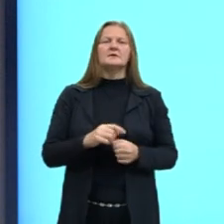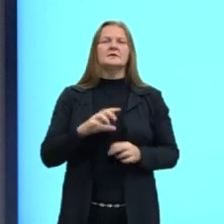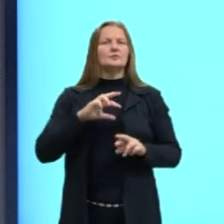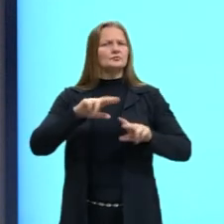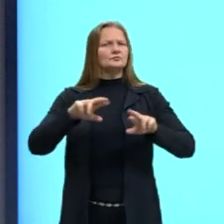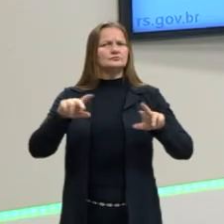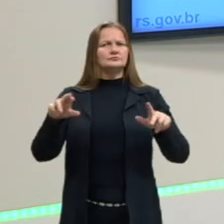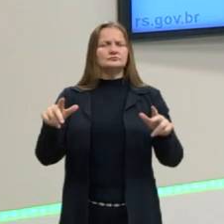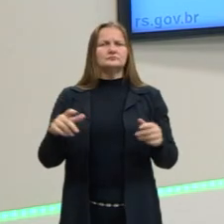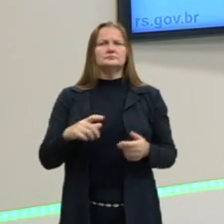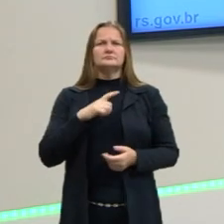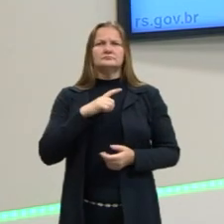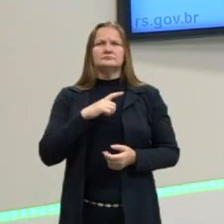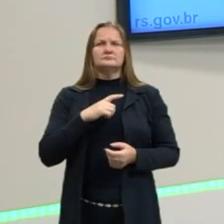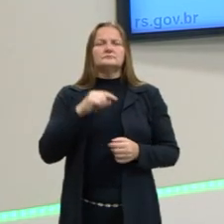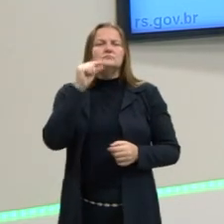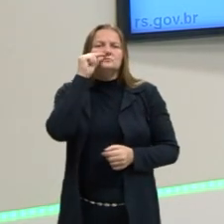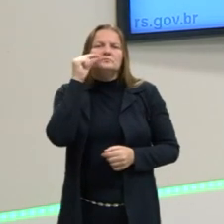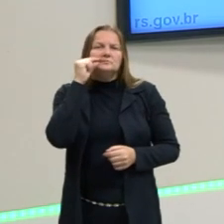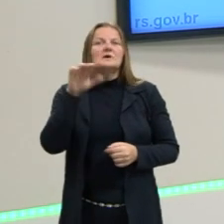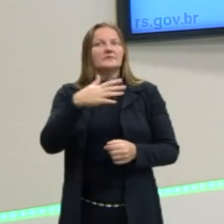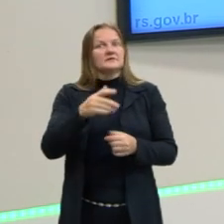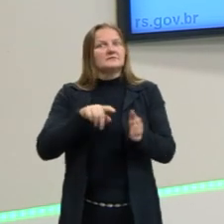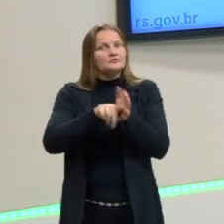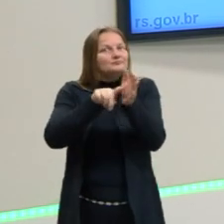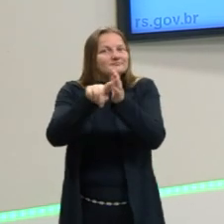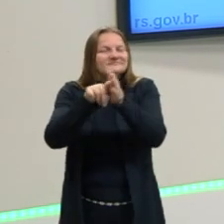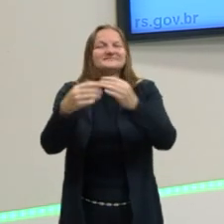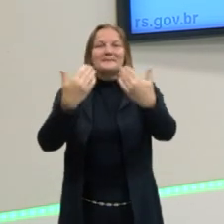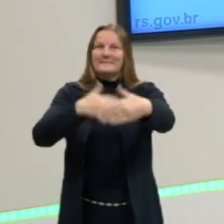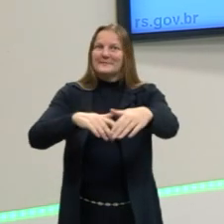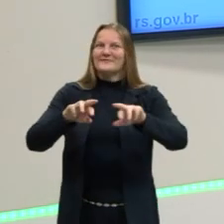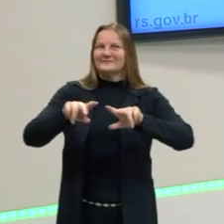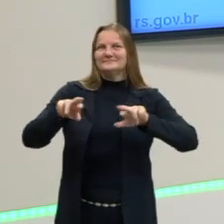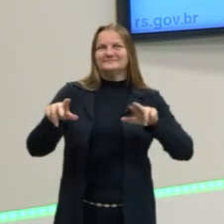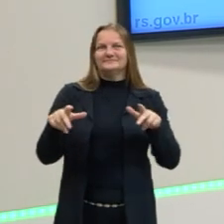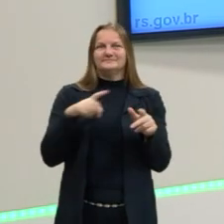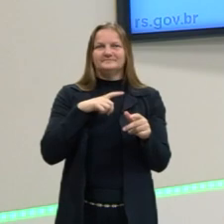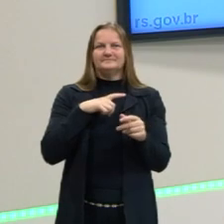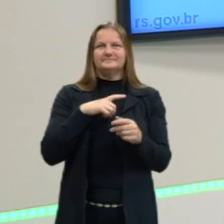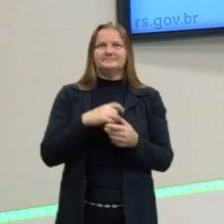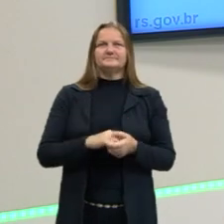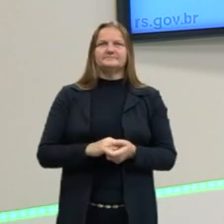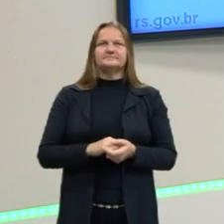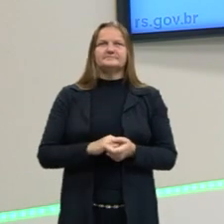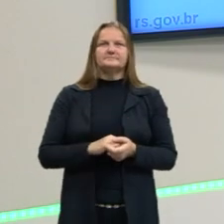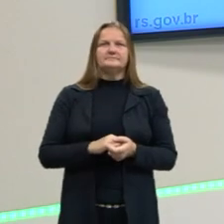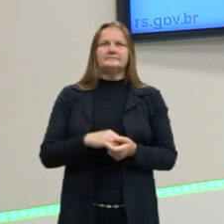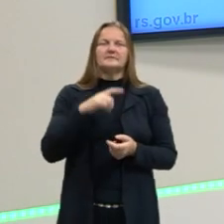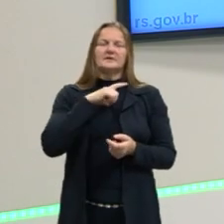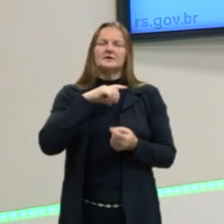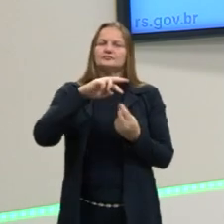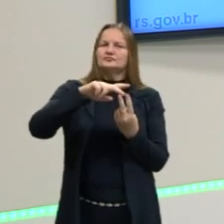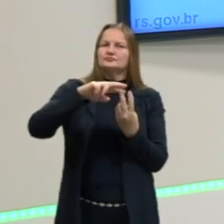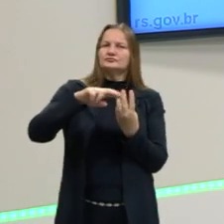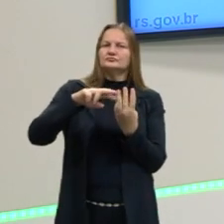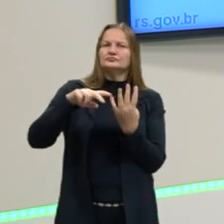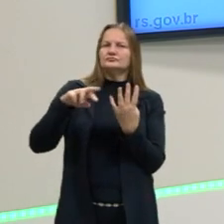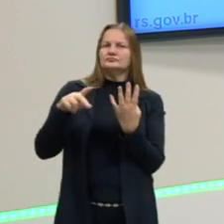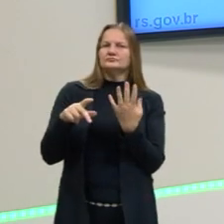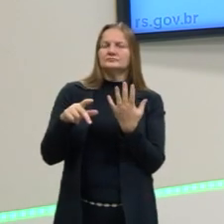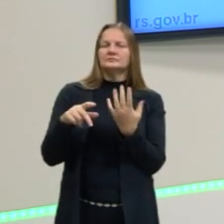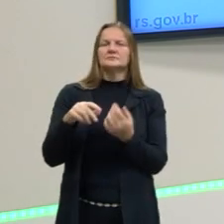até apresenta uns vestibulares algum algumas provas que ela a curva da ferrita ter em mente tá eu lembro